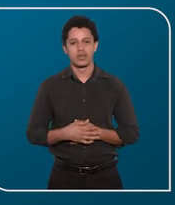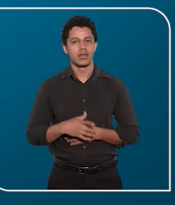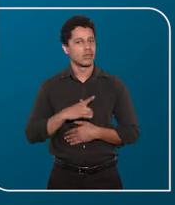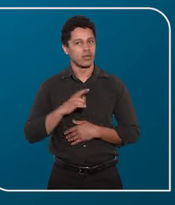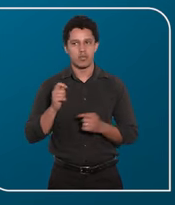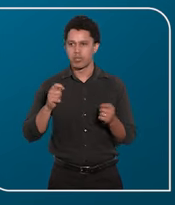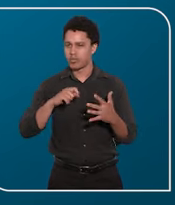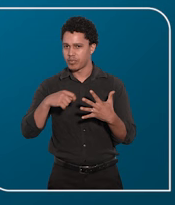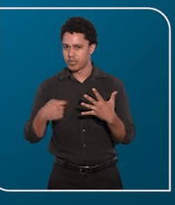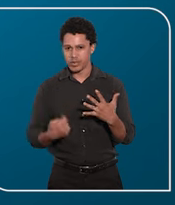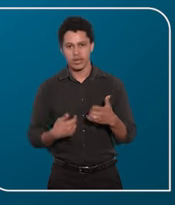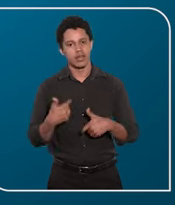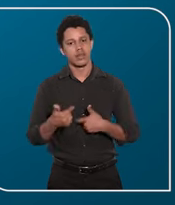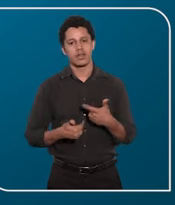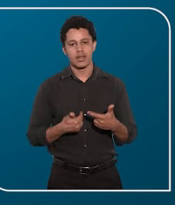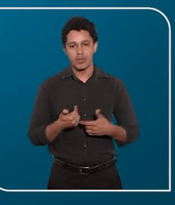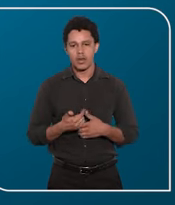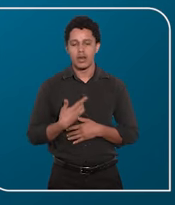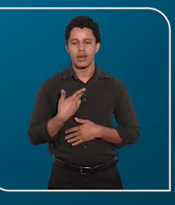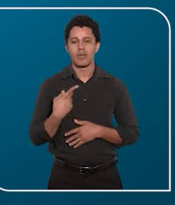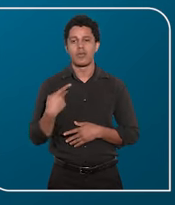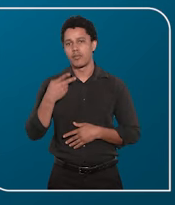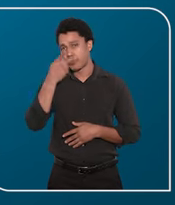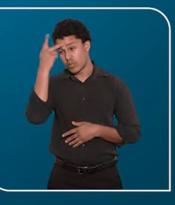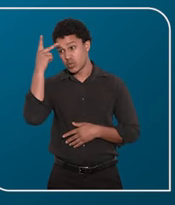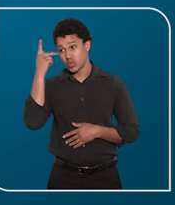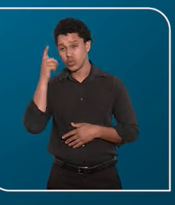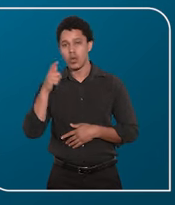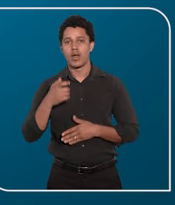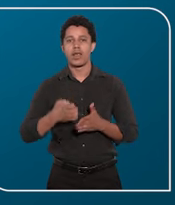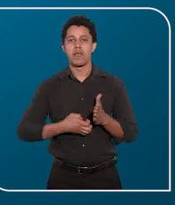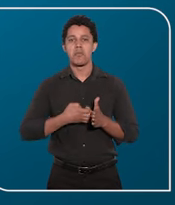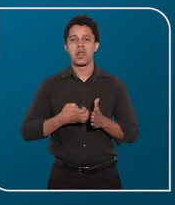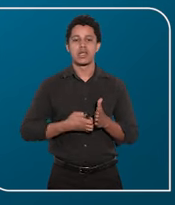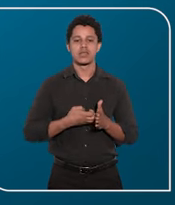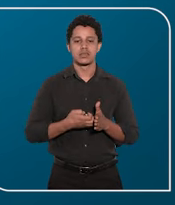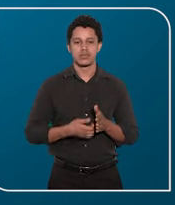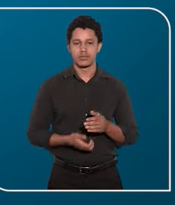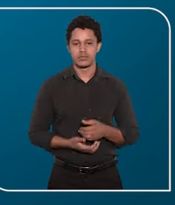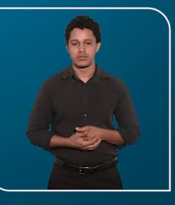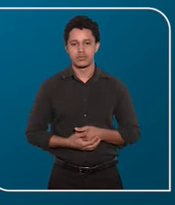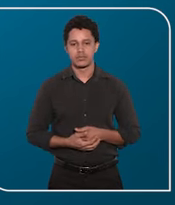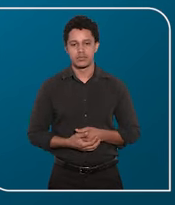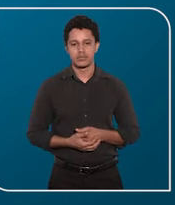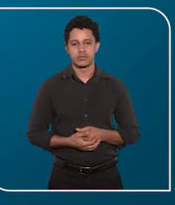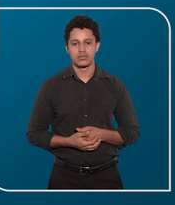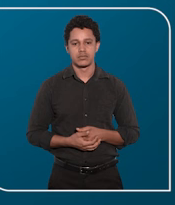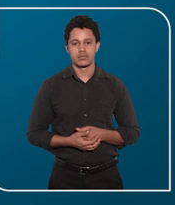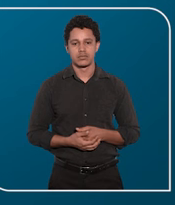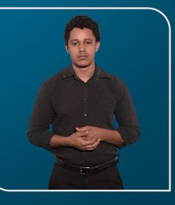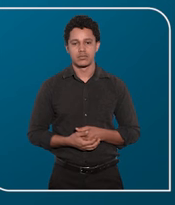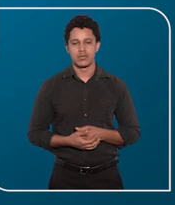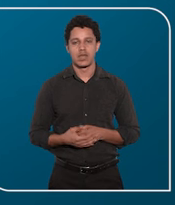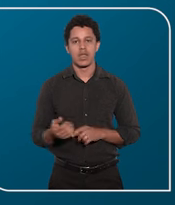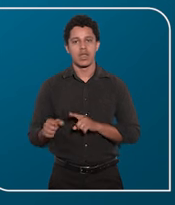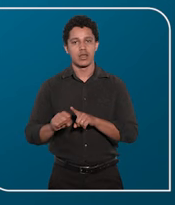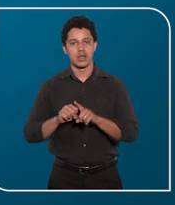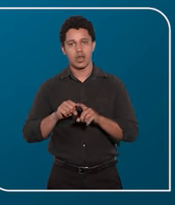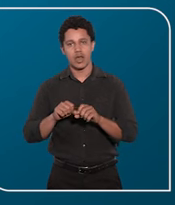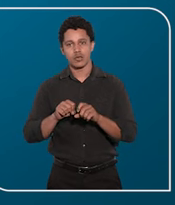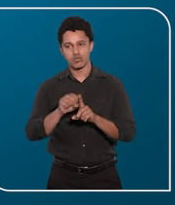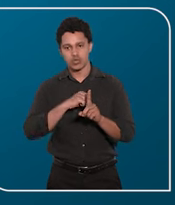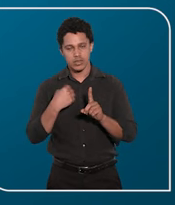de trabalhar na condição de pessoa jurídica, né? Que é aquela tua pergunta da sociedade. E aí a sociedade de advogados ela tem uma